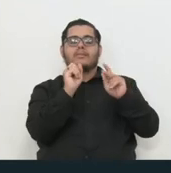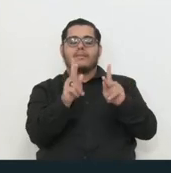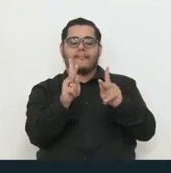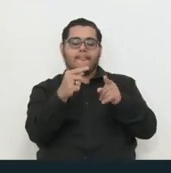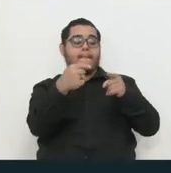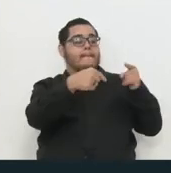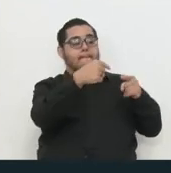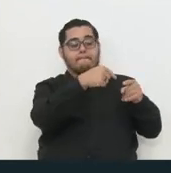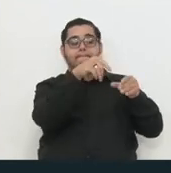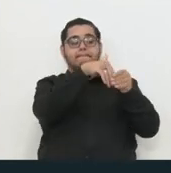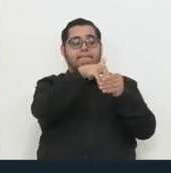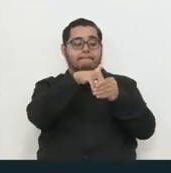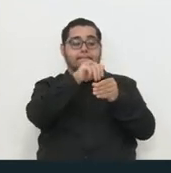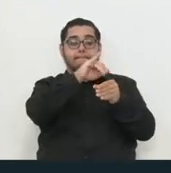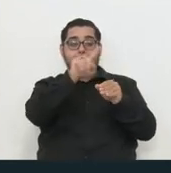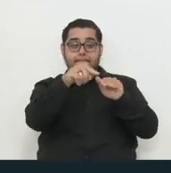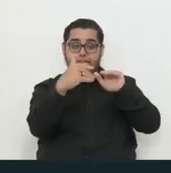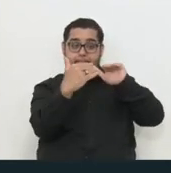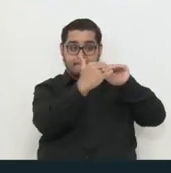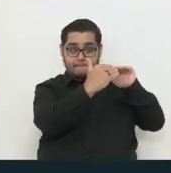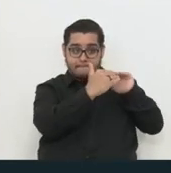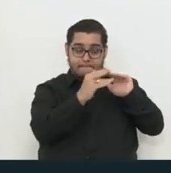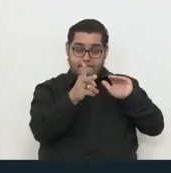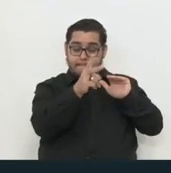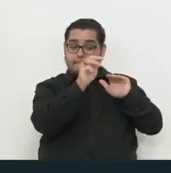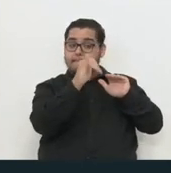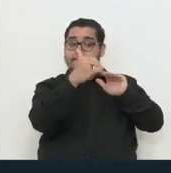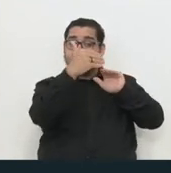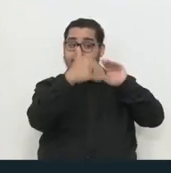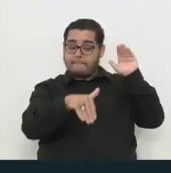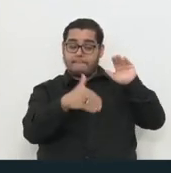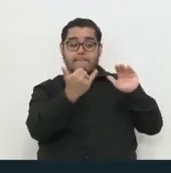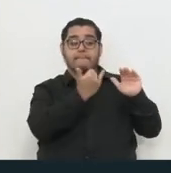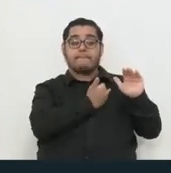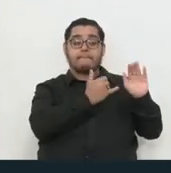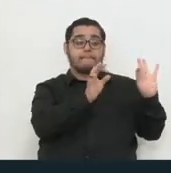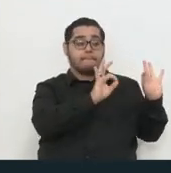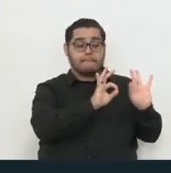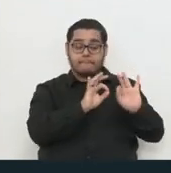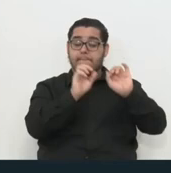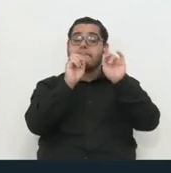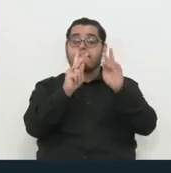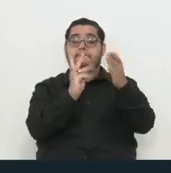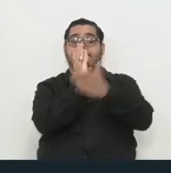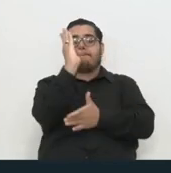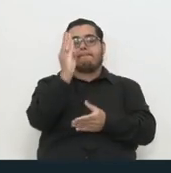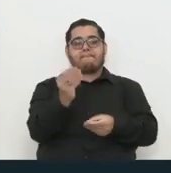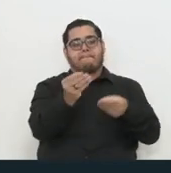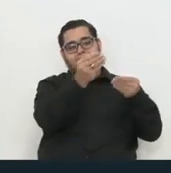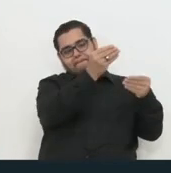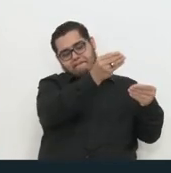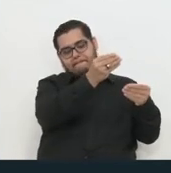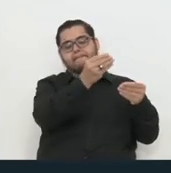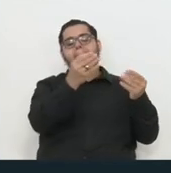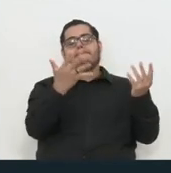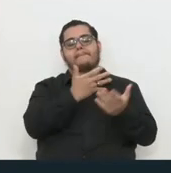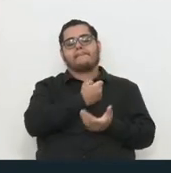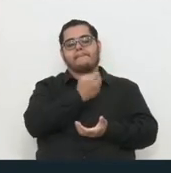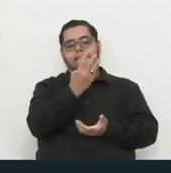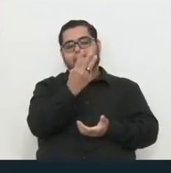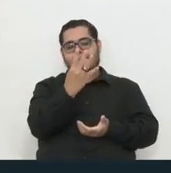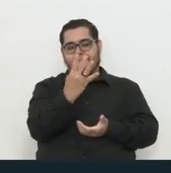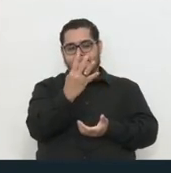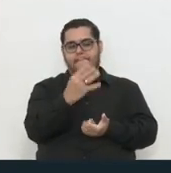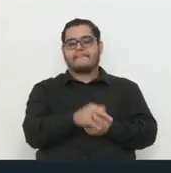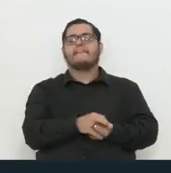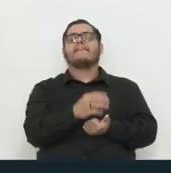favoráveis permanentes Como estão os contrário se manifestem encerrada a votação aprovado em caminhos se 34 item 34